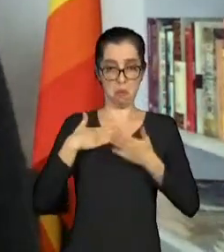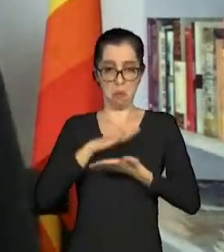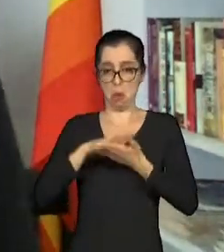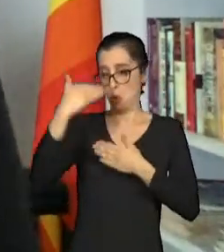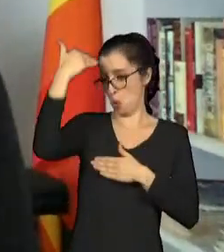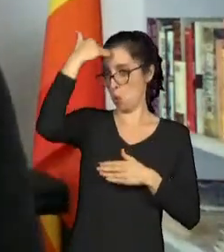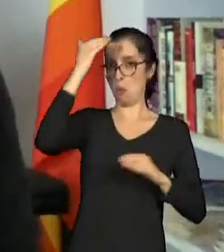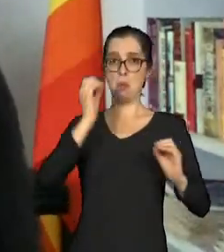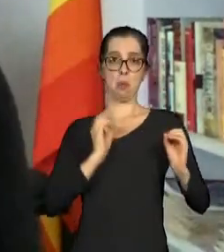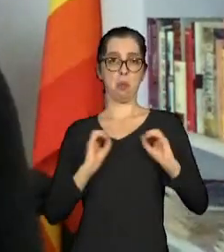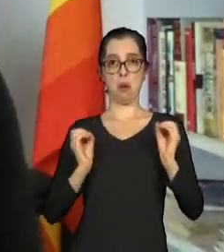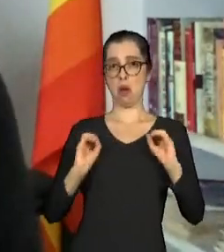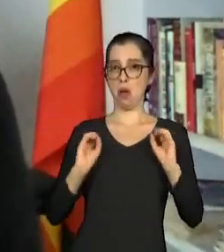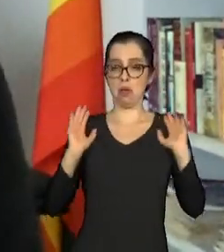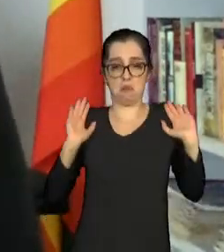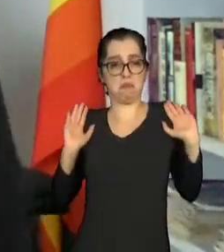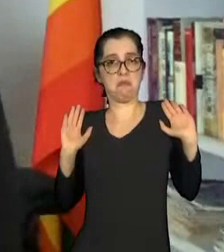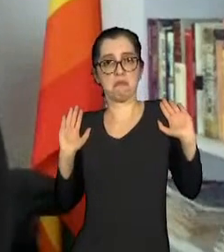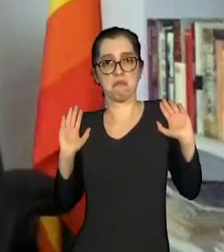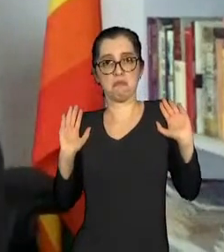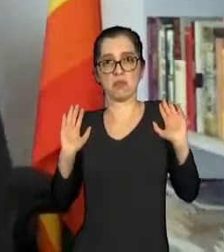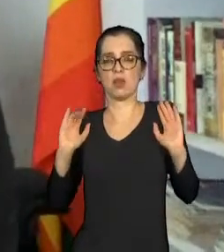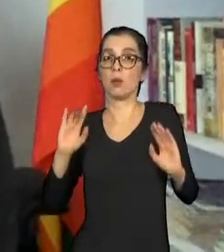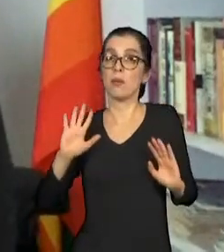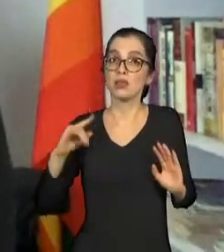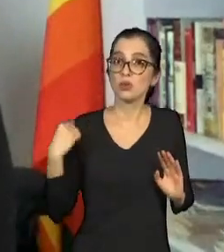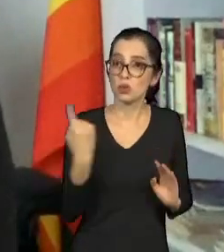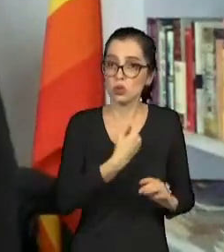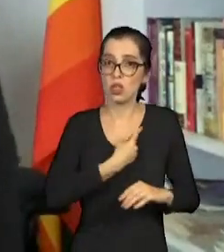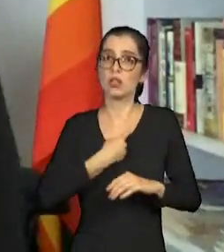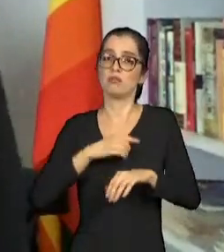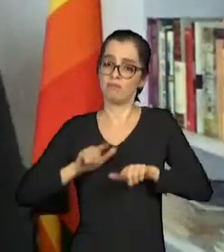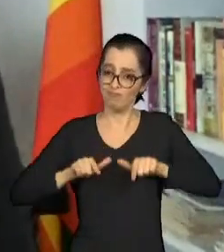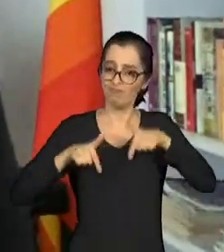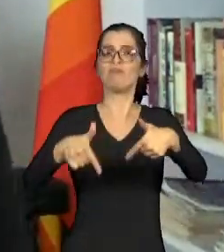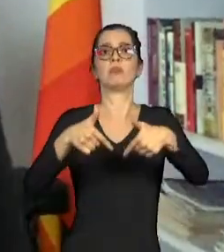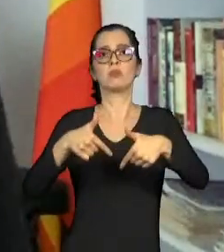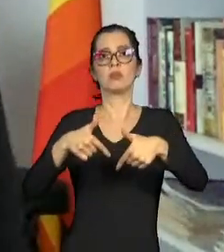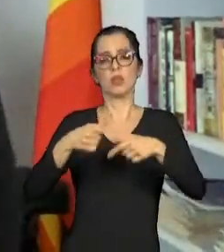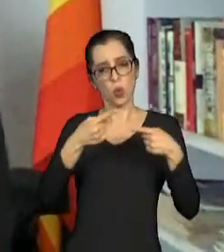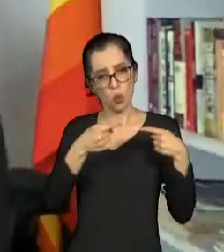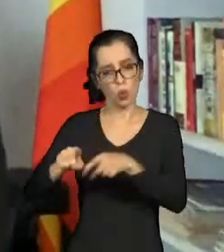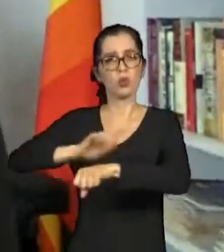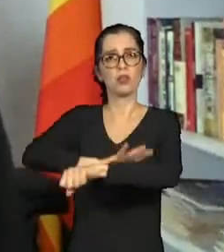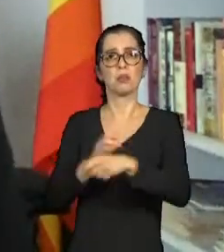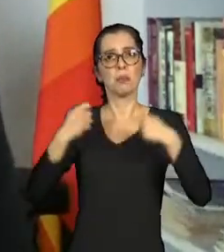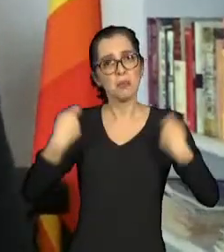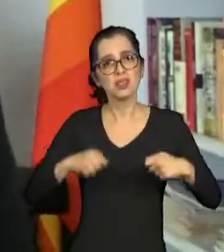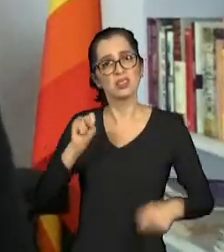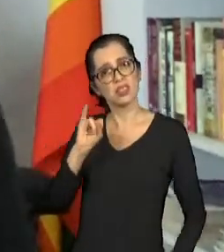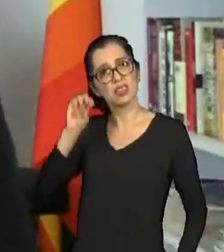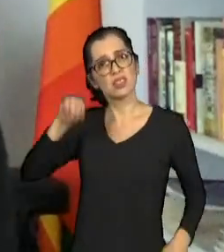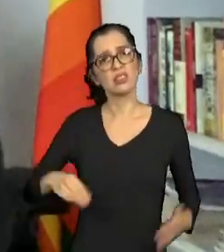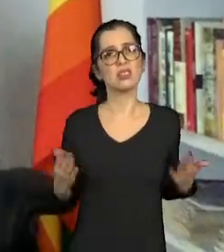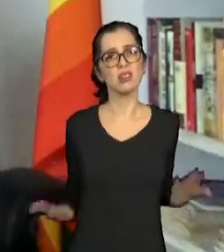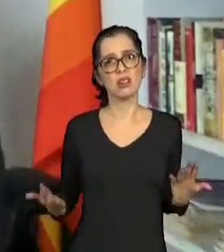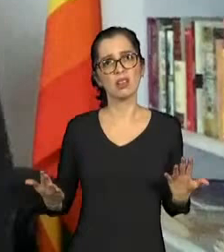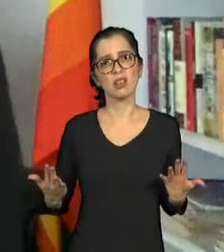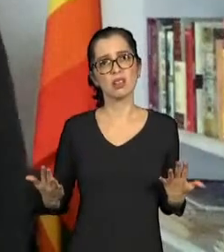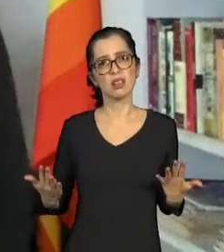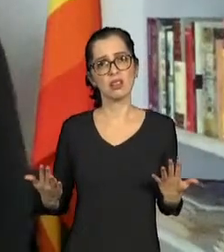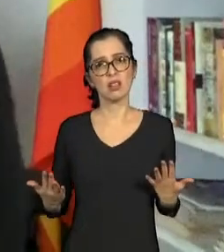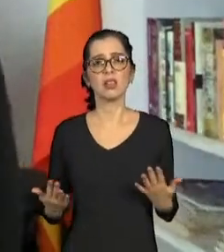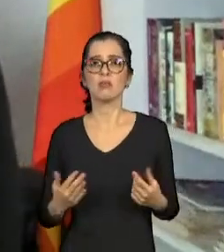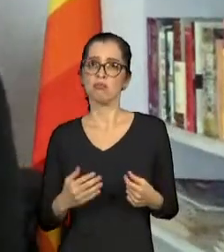ser tomadas para que nós mitiguemos os efeitos do racismo. Então, como eu disse, se o racismo tem três elementos, o estrutural, o